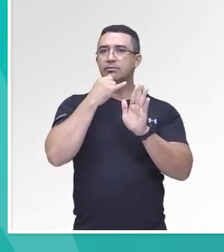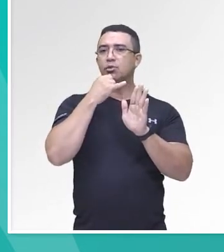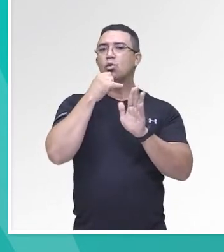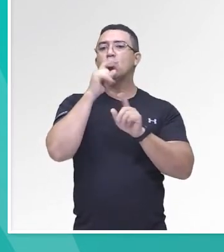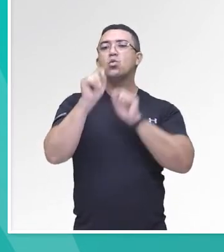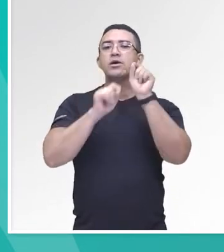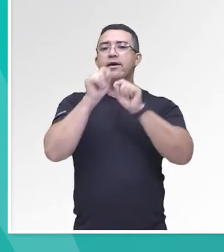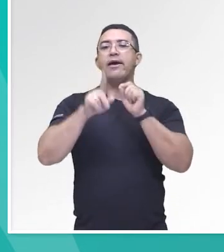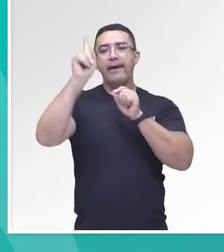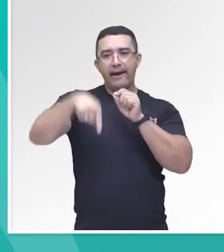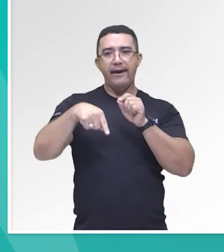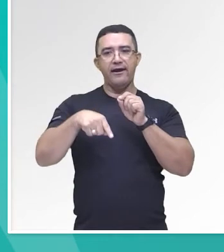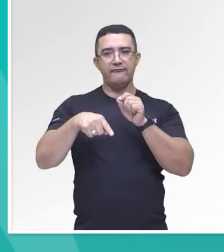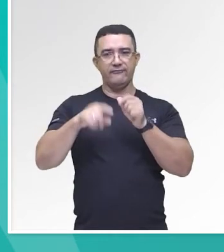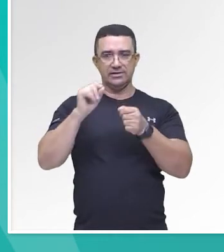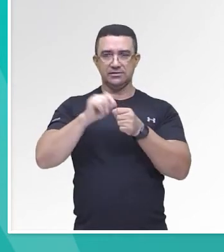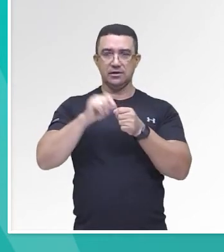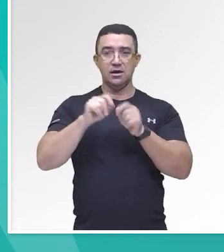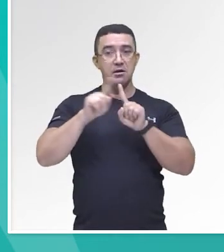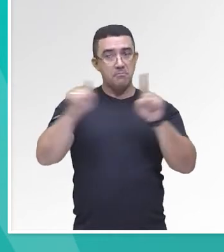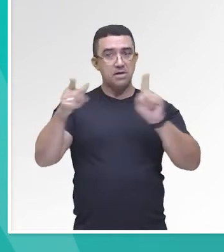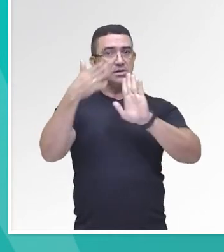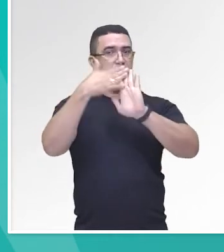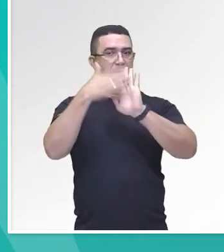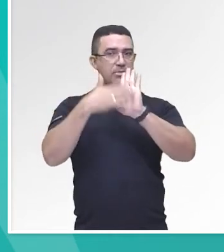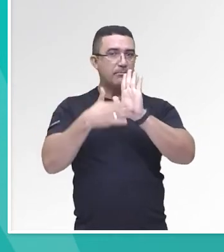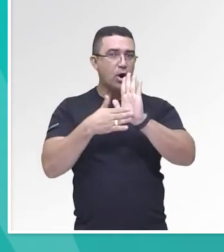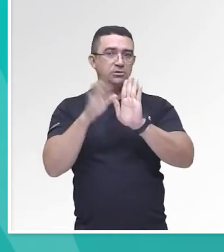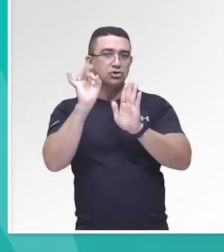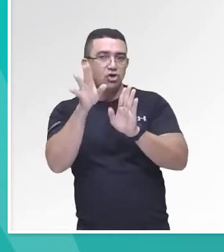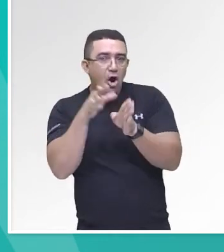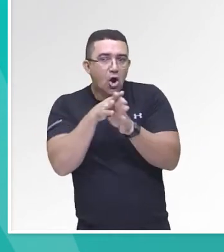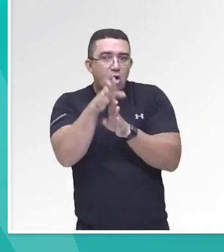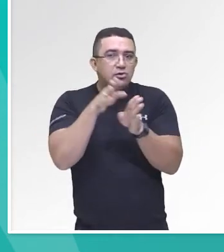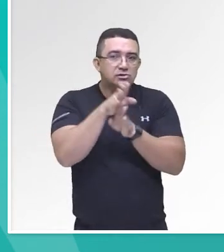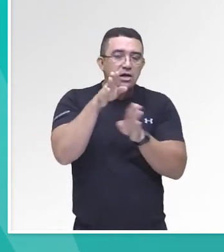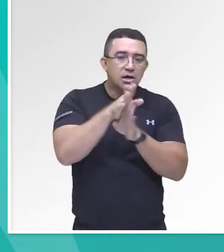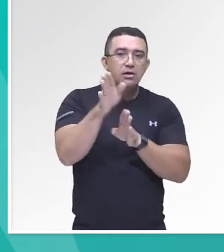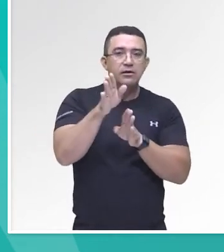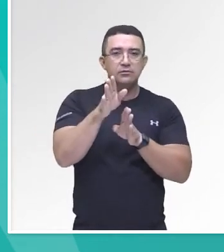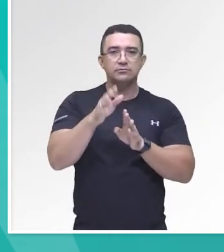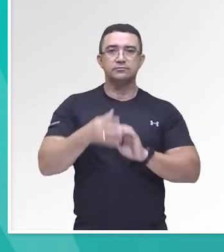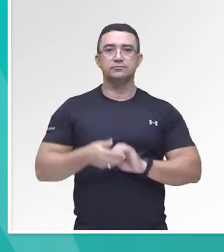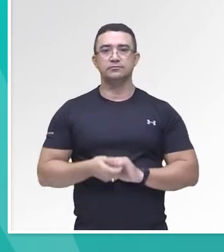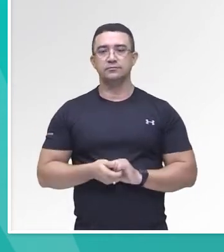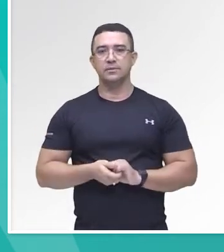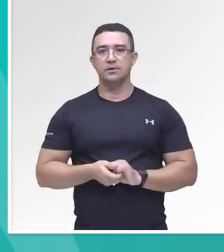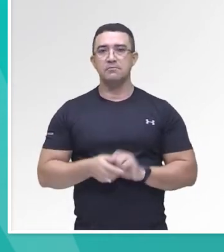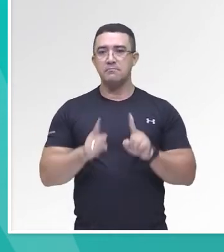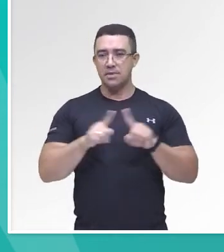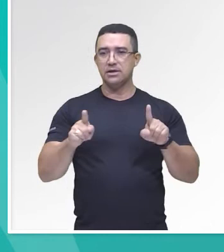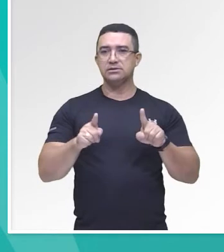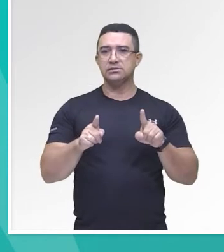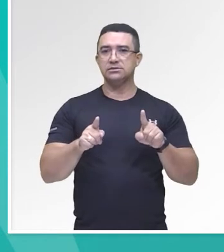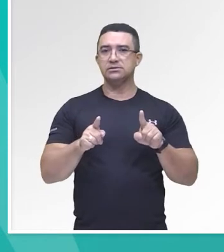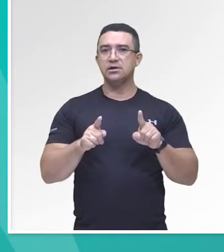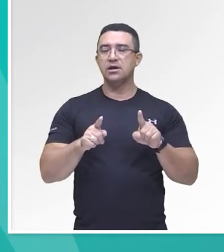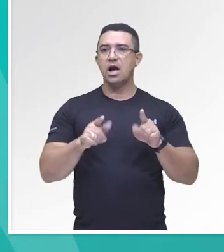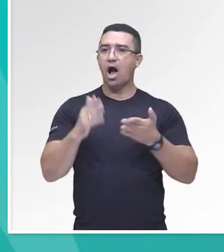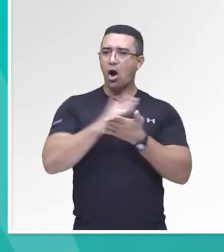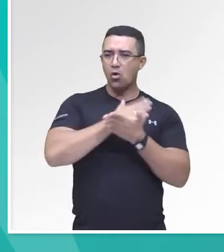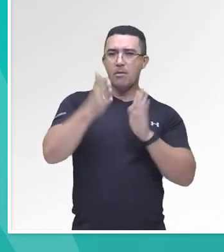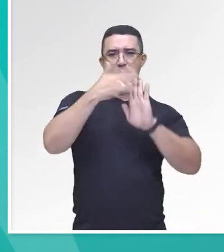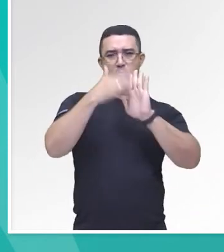fazer. Né? Muitas propostas de intervenções apenas falam, temos que fazer alguma coisa, mas não diz o que, não diz quem